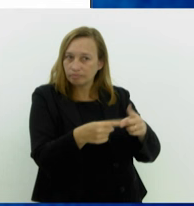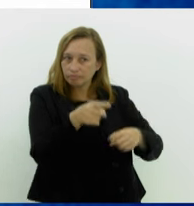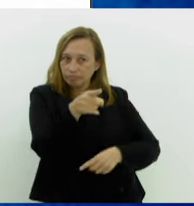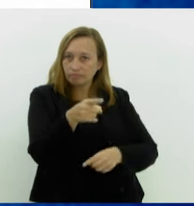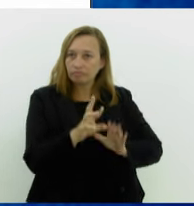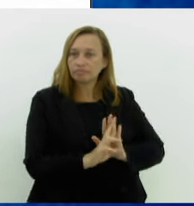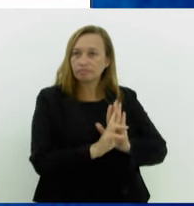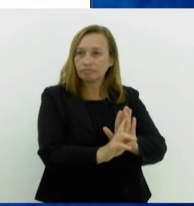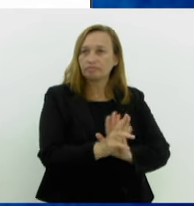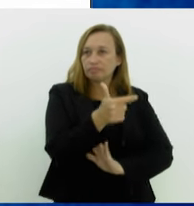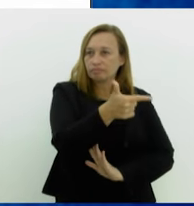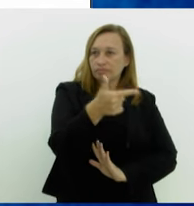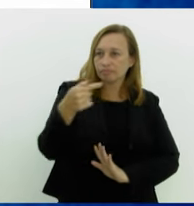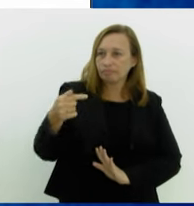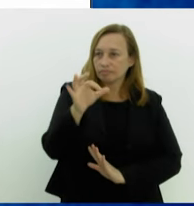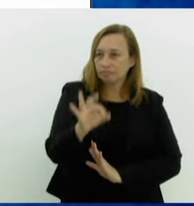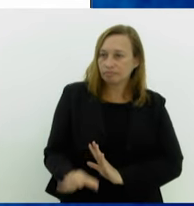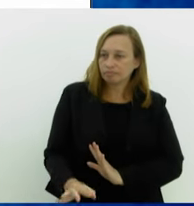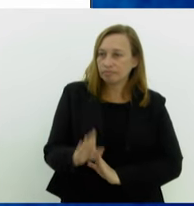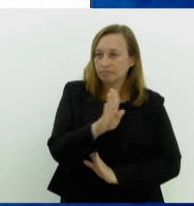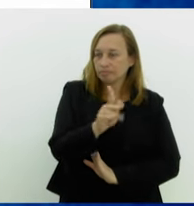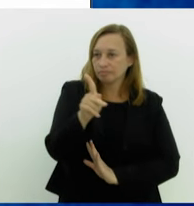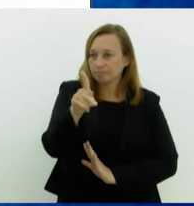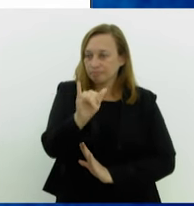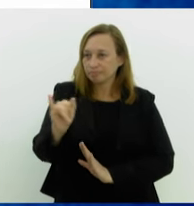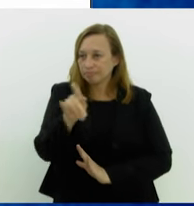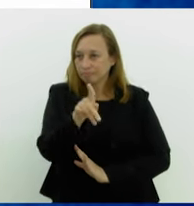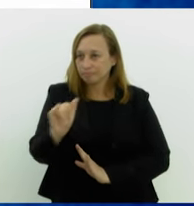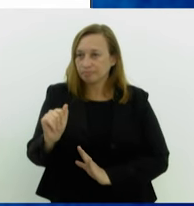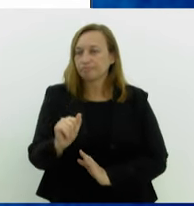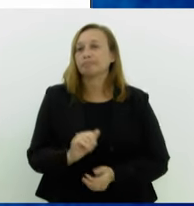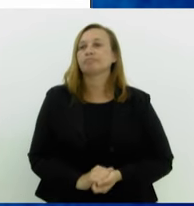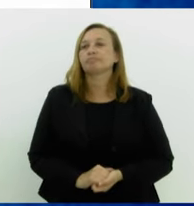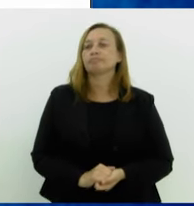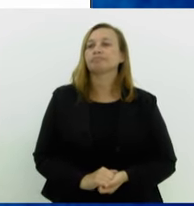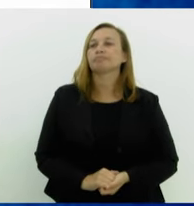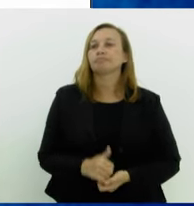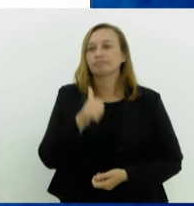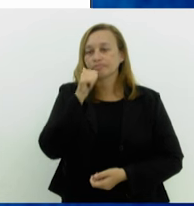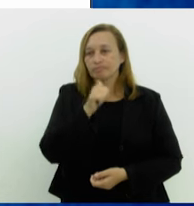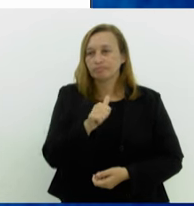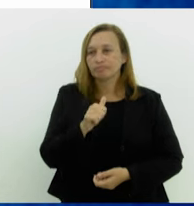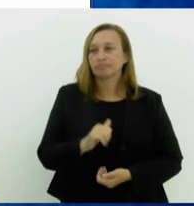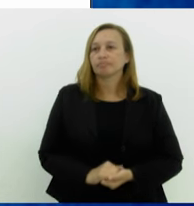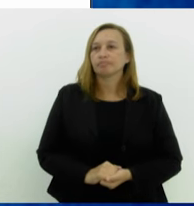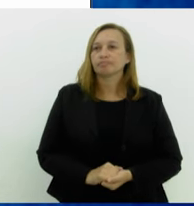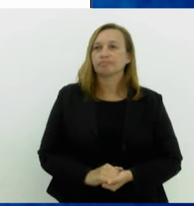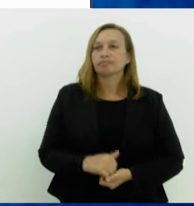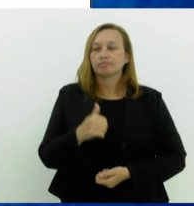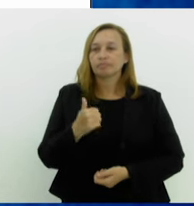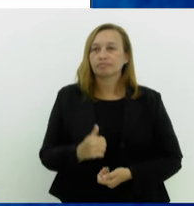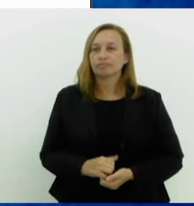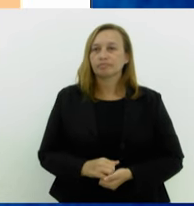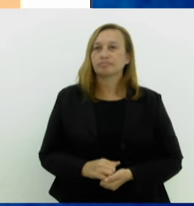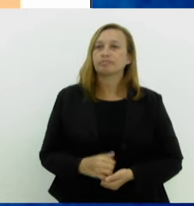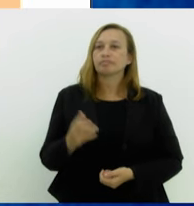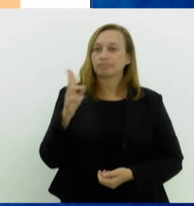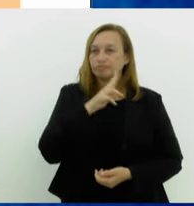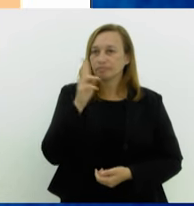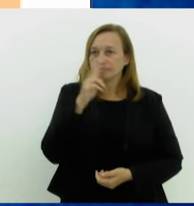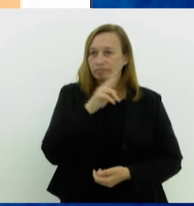27 do PIB o colchão da economia tá nessas pessoas nessas mulheres principalmente que empreendem pode passar bem